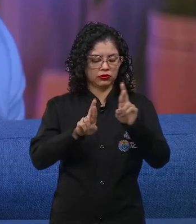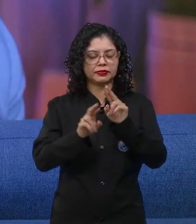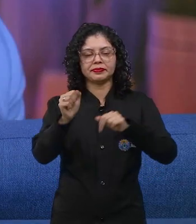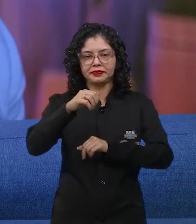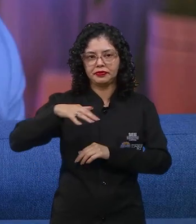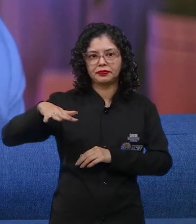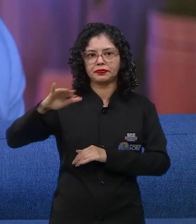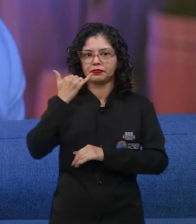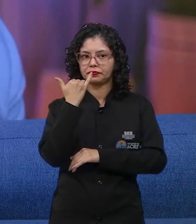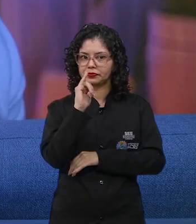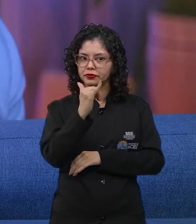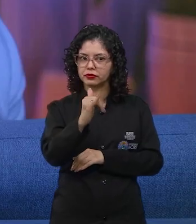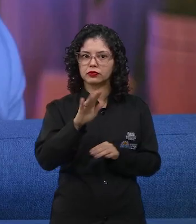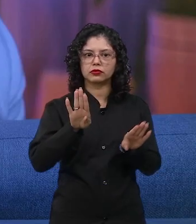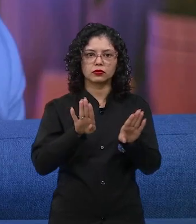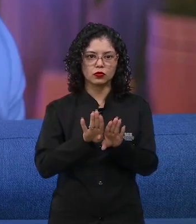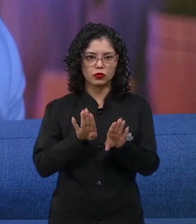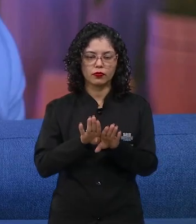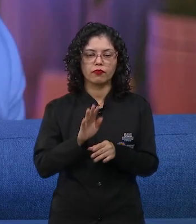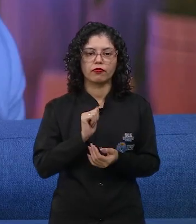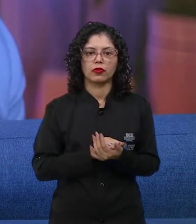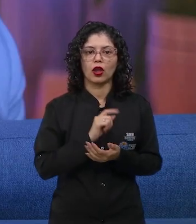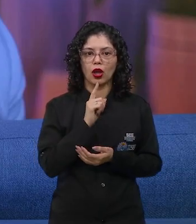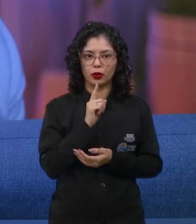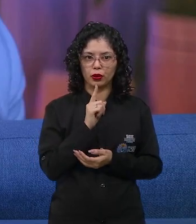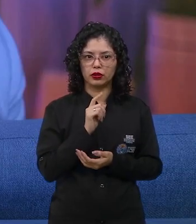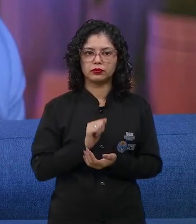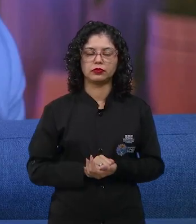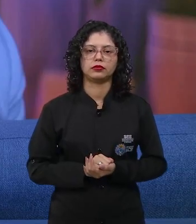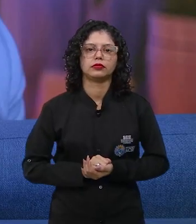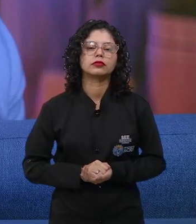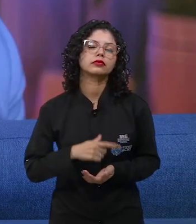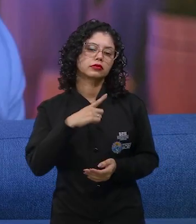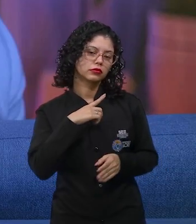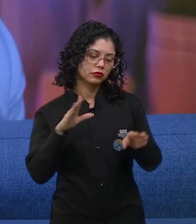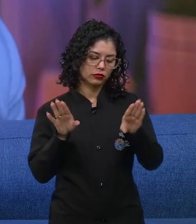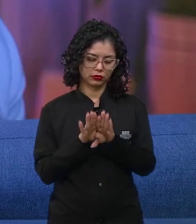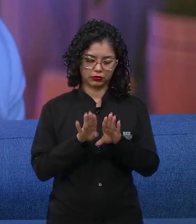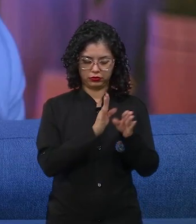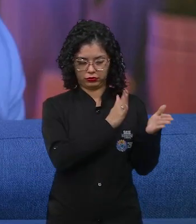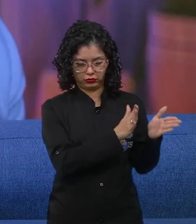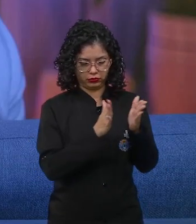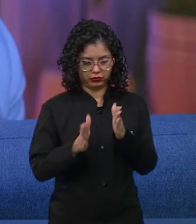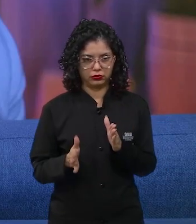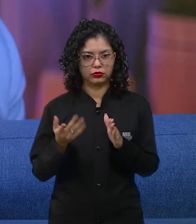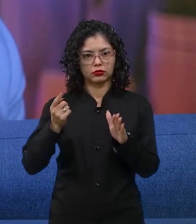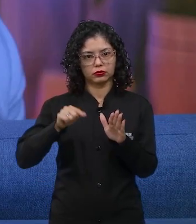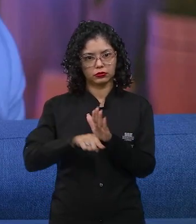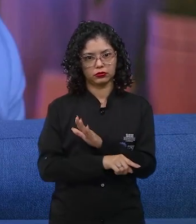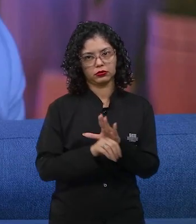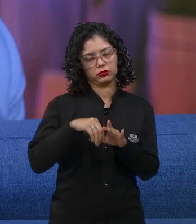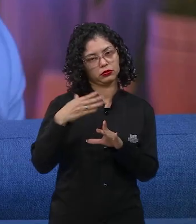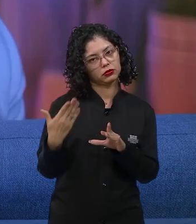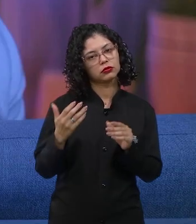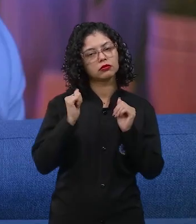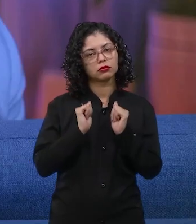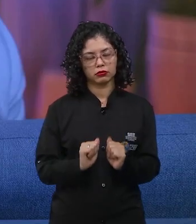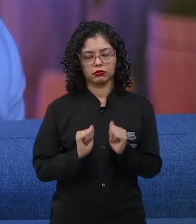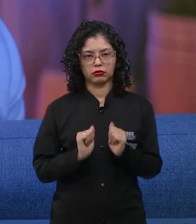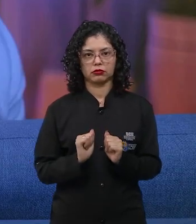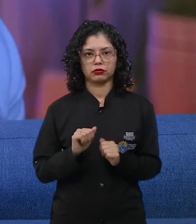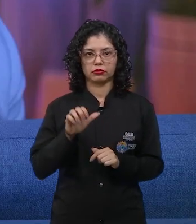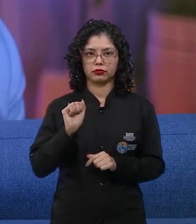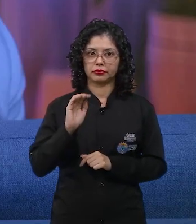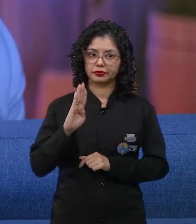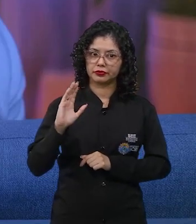campos elétricos e o fósforo. Aí a gente tem a carcaça, né, que é aquela parte externa ali da TV, que pode ser feita de